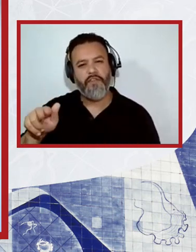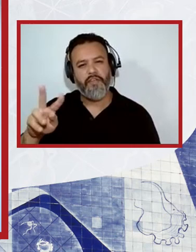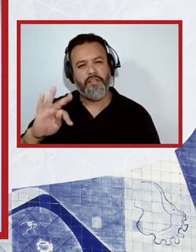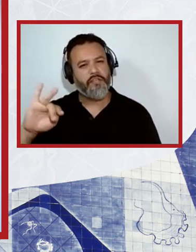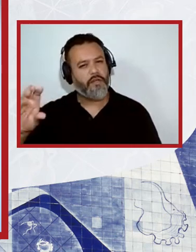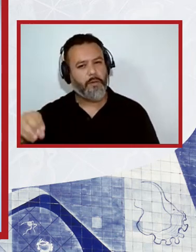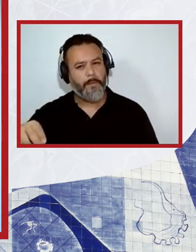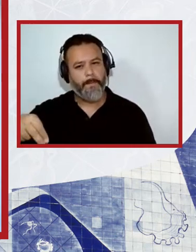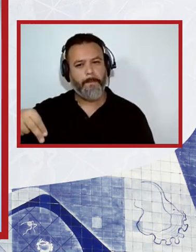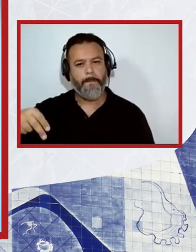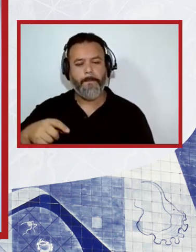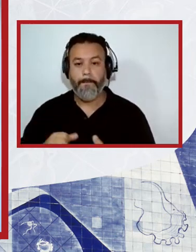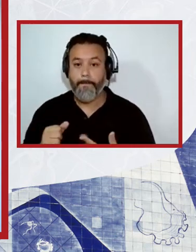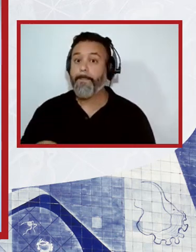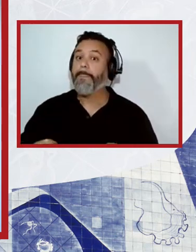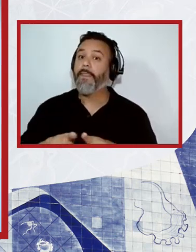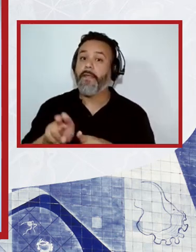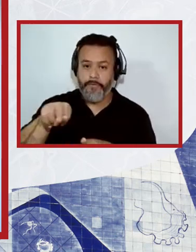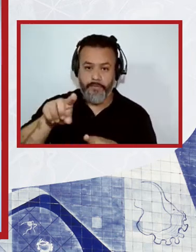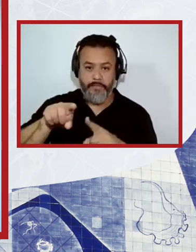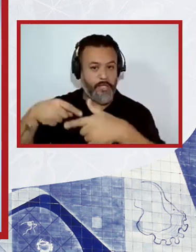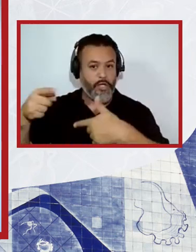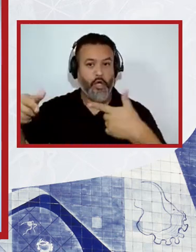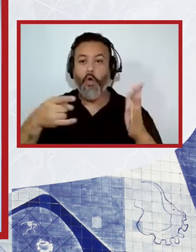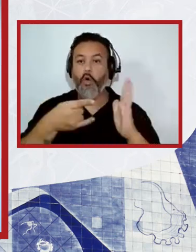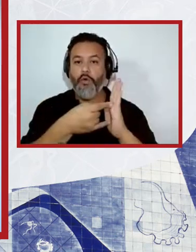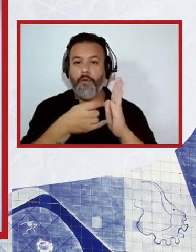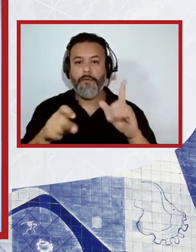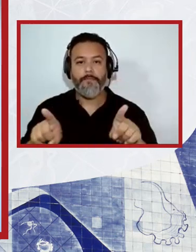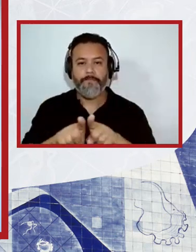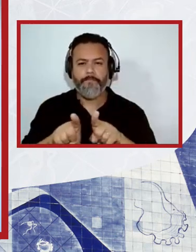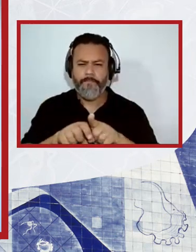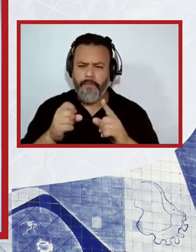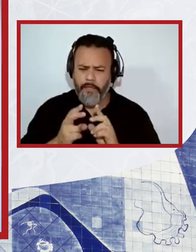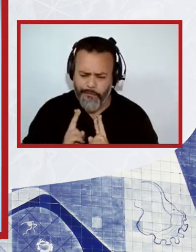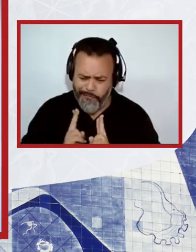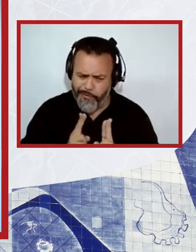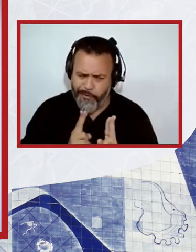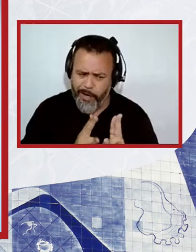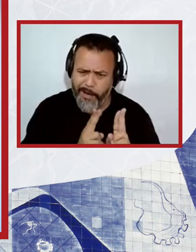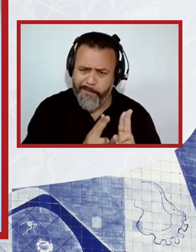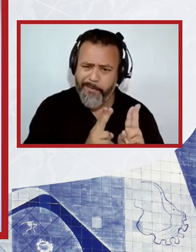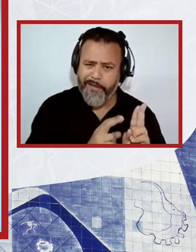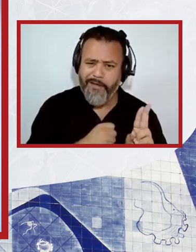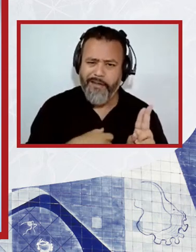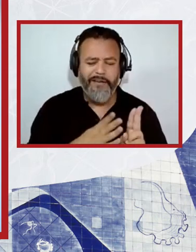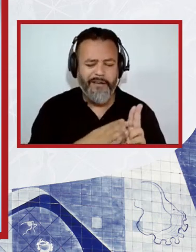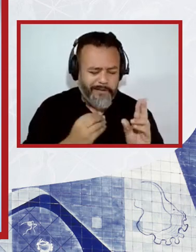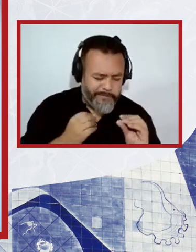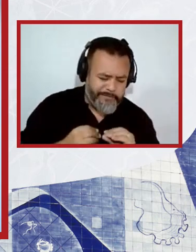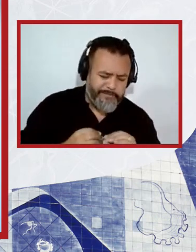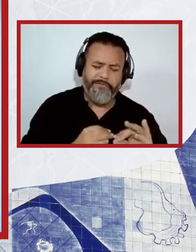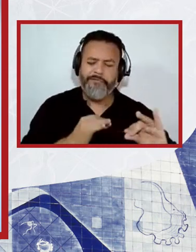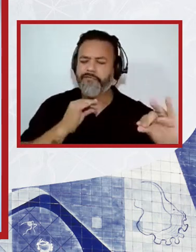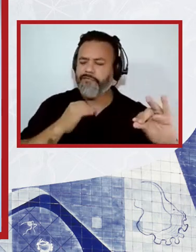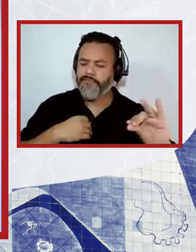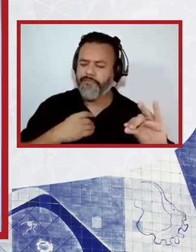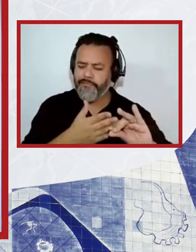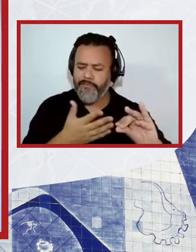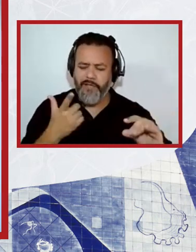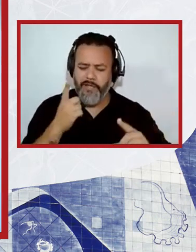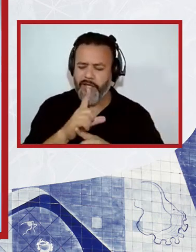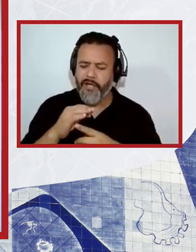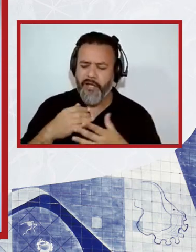JAWS. Então, assim, né, eu fui caminhando, né, nessa trajetória,